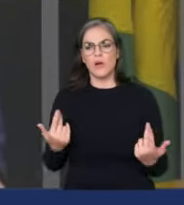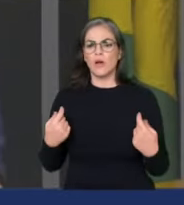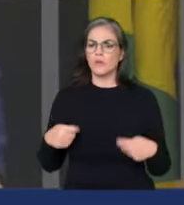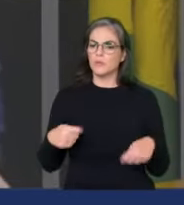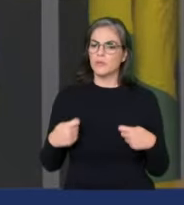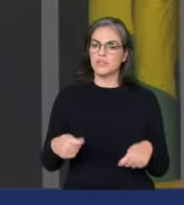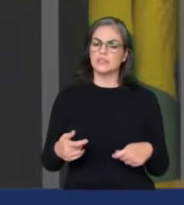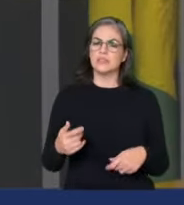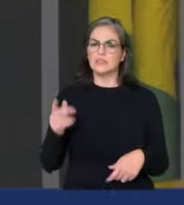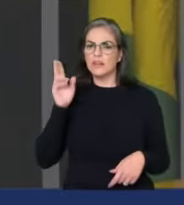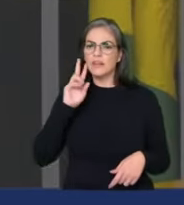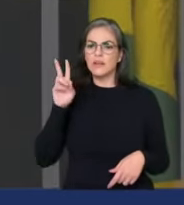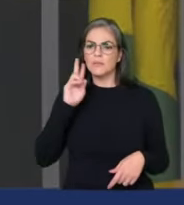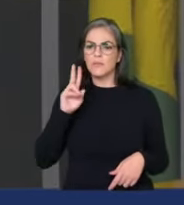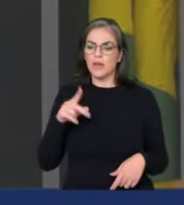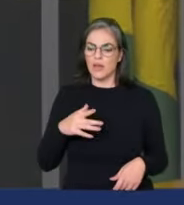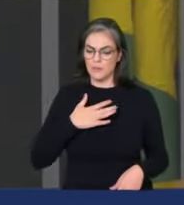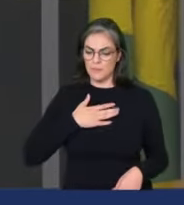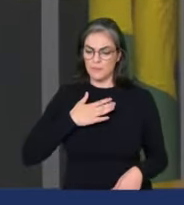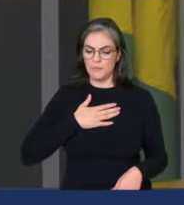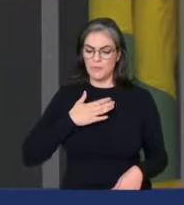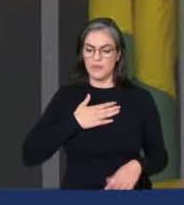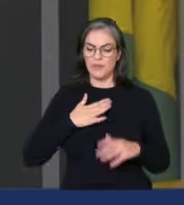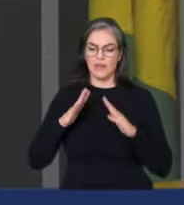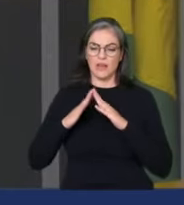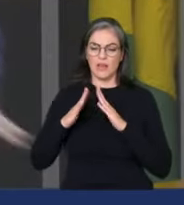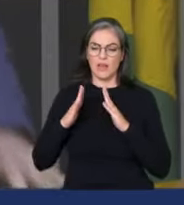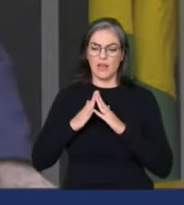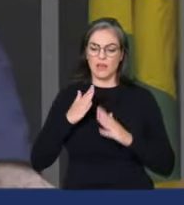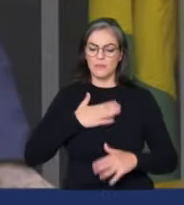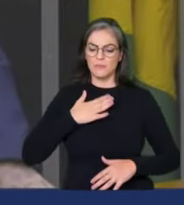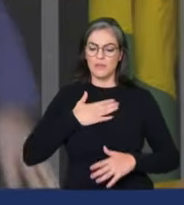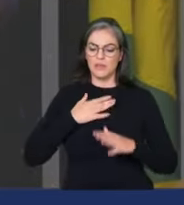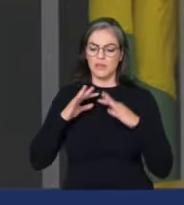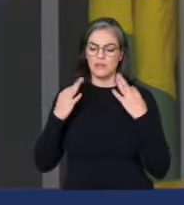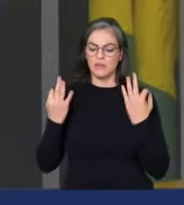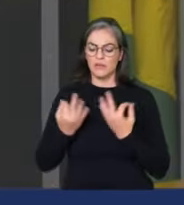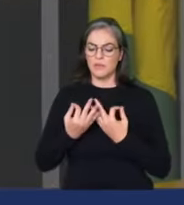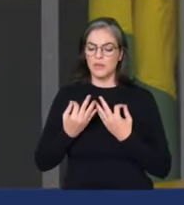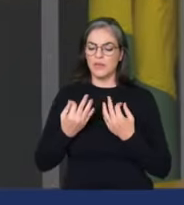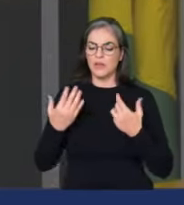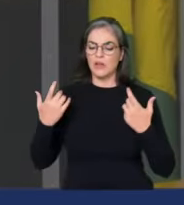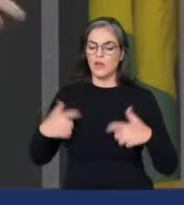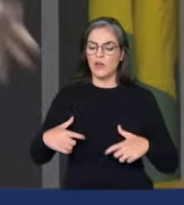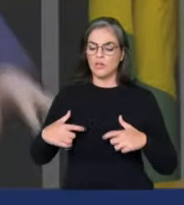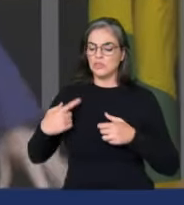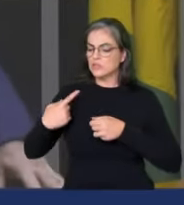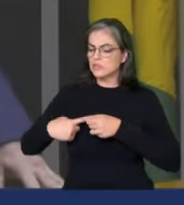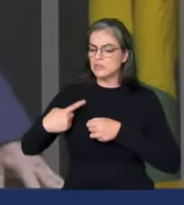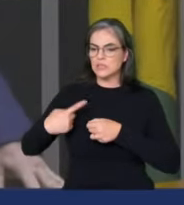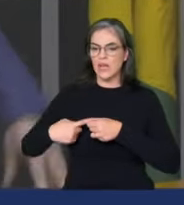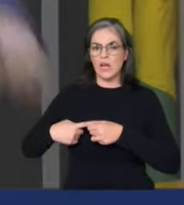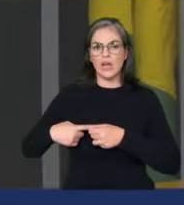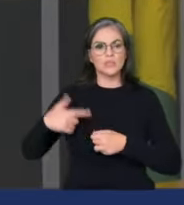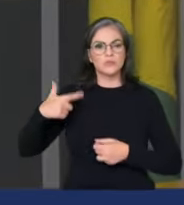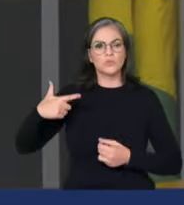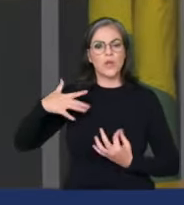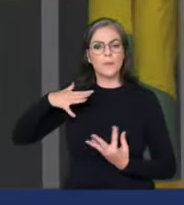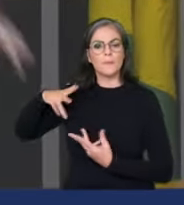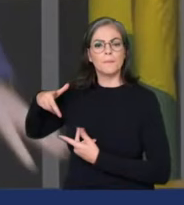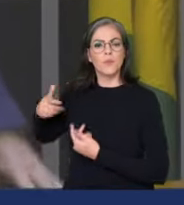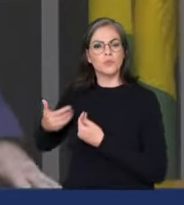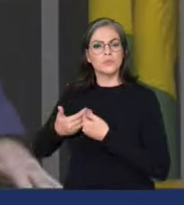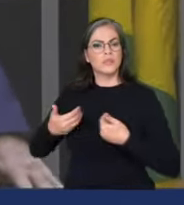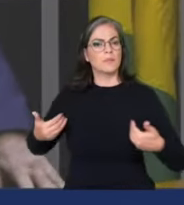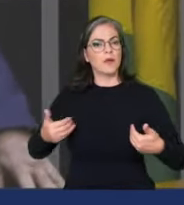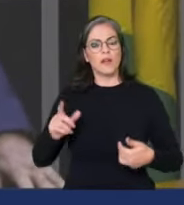cidade. Porque a minha casa mora na minha cidade. A minha casa não mora no meu mundo. E não mora no